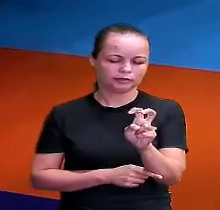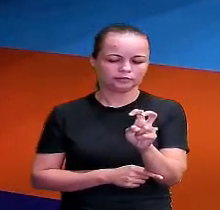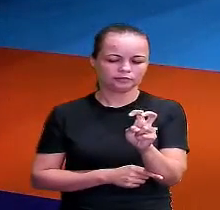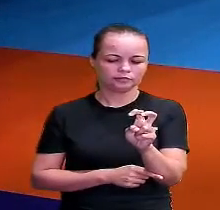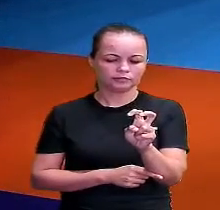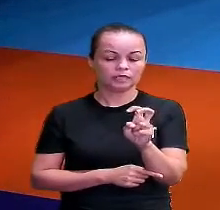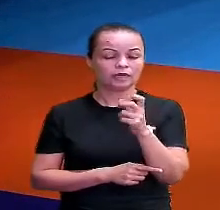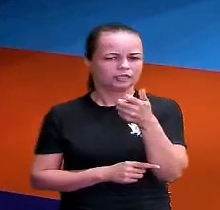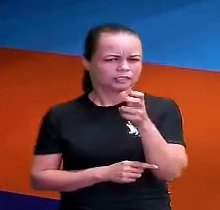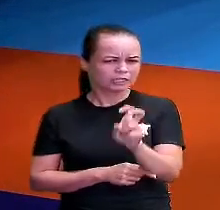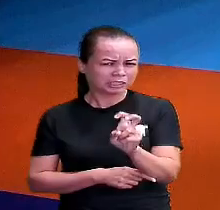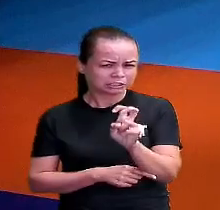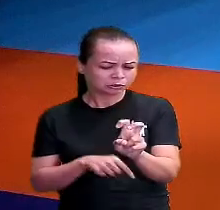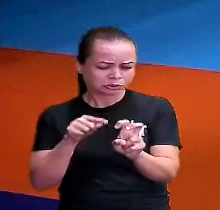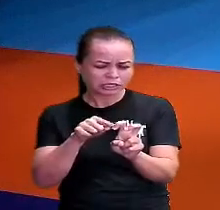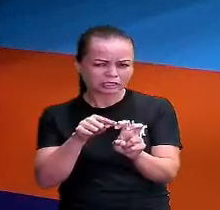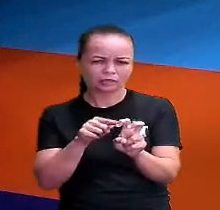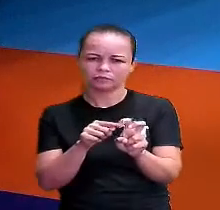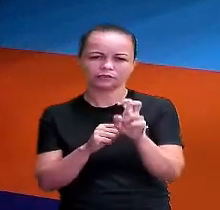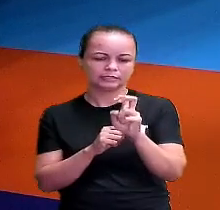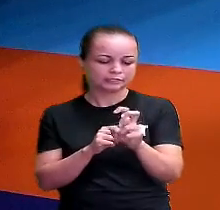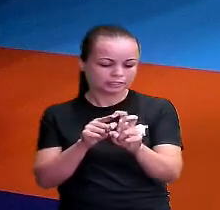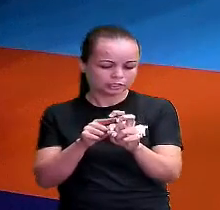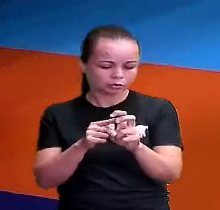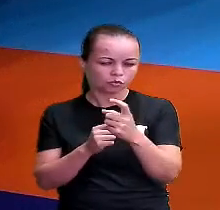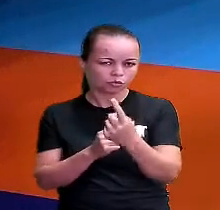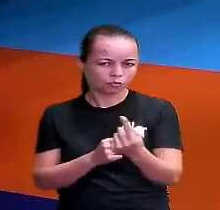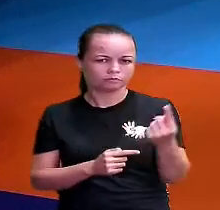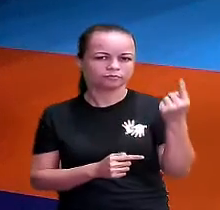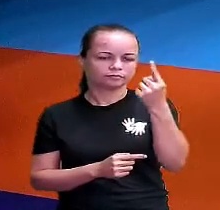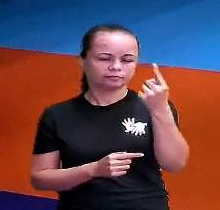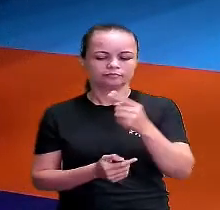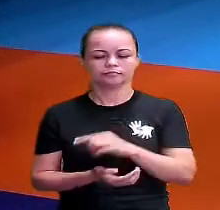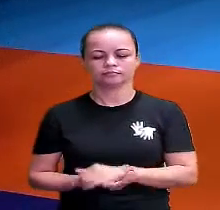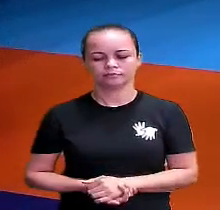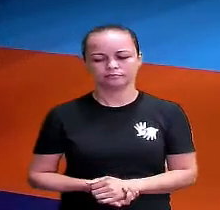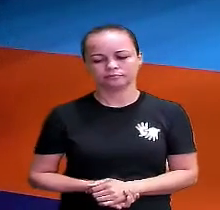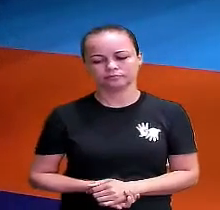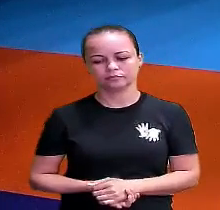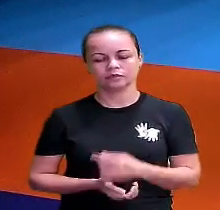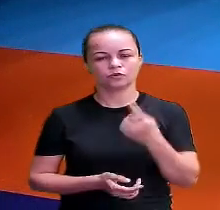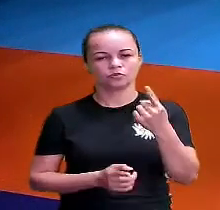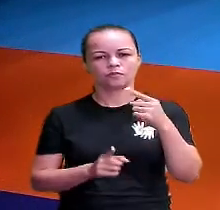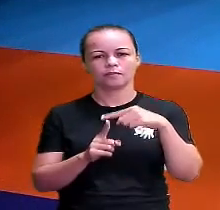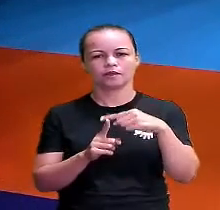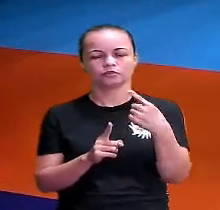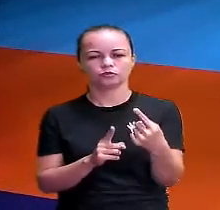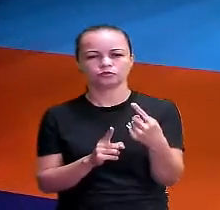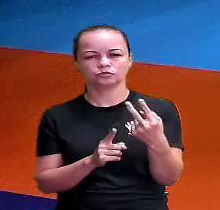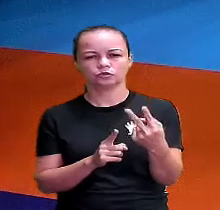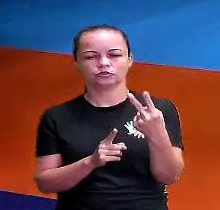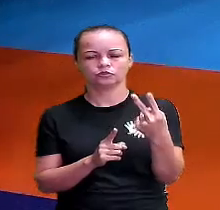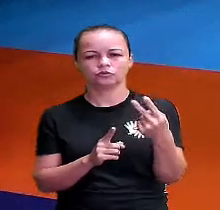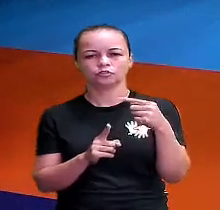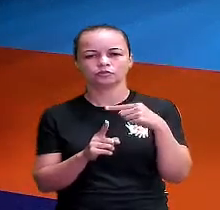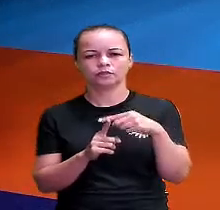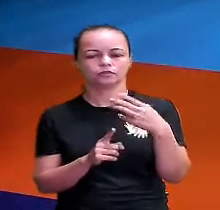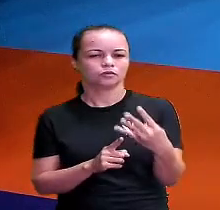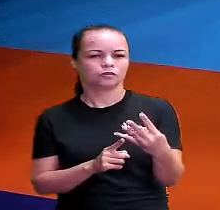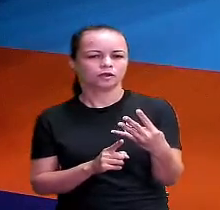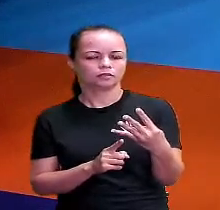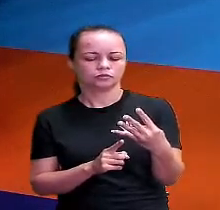vou botar o 15 todinho aqui. Boto 1 lá em cima. 1 mais 1, 2. 2 mais